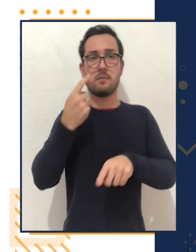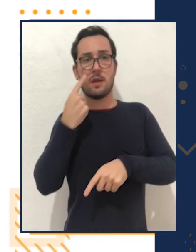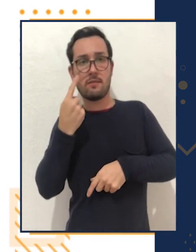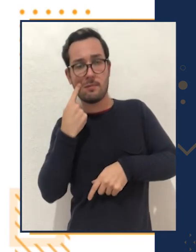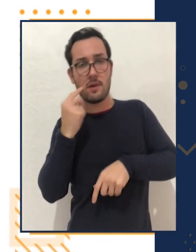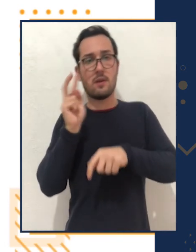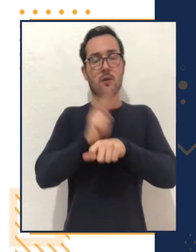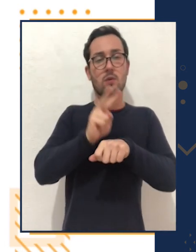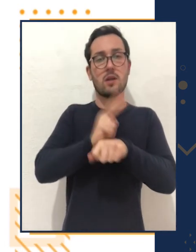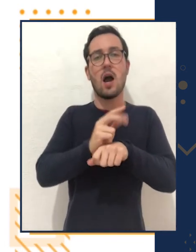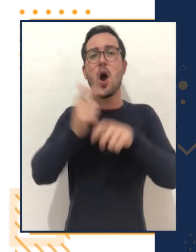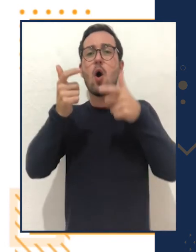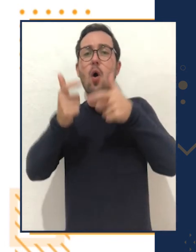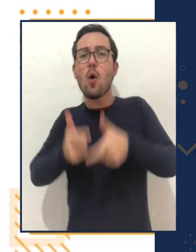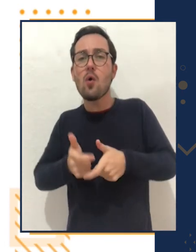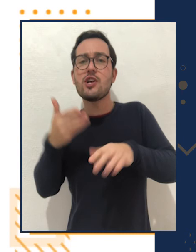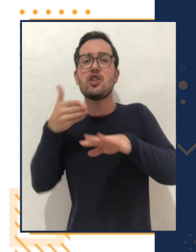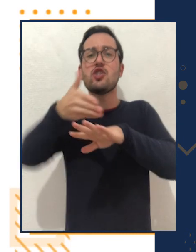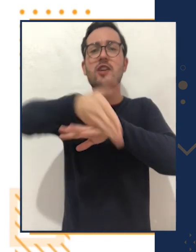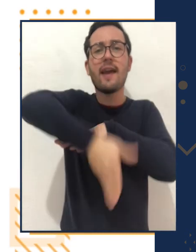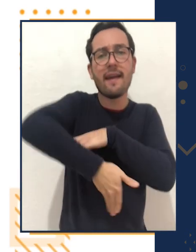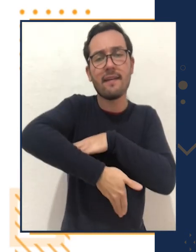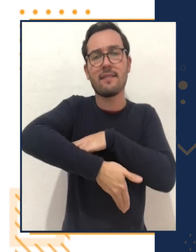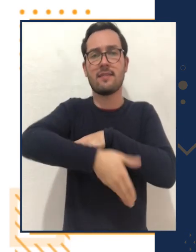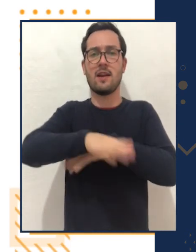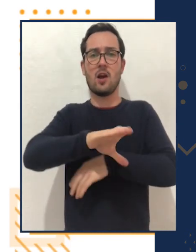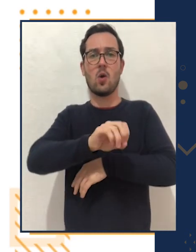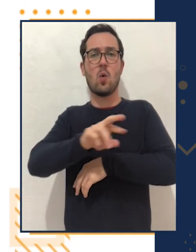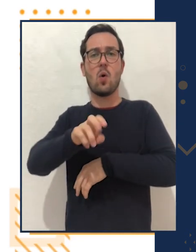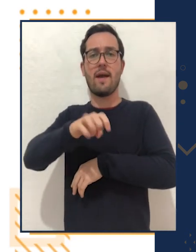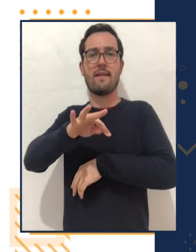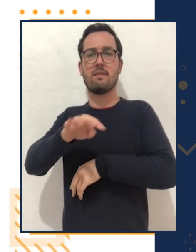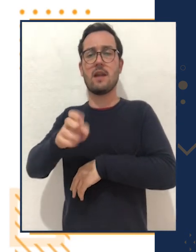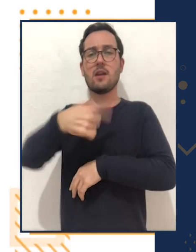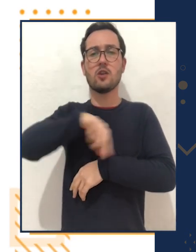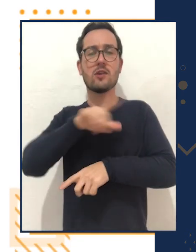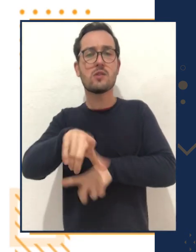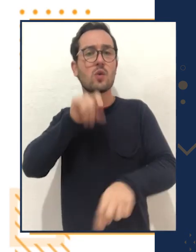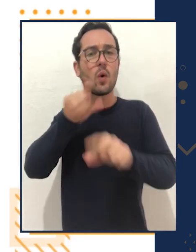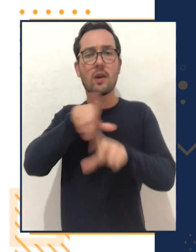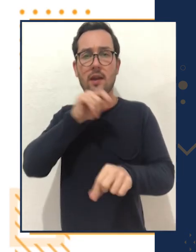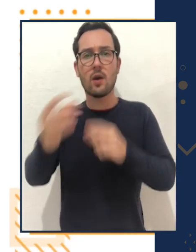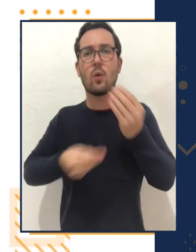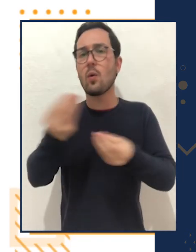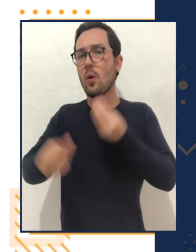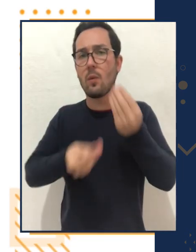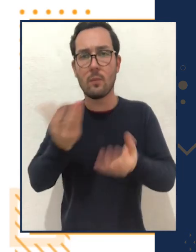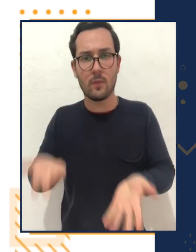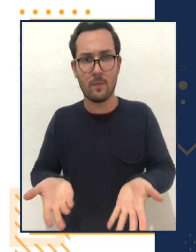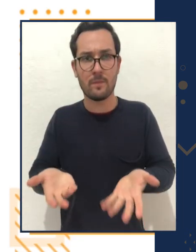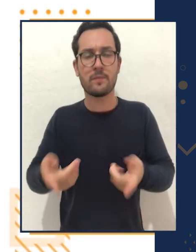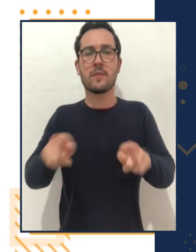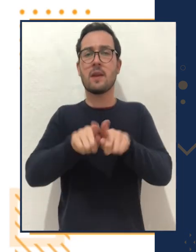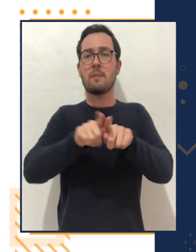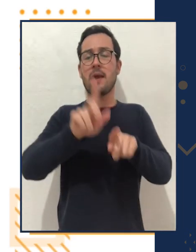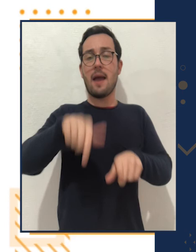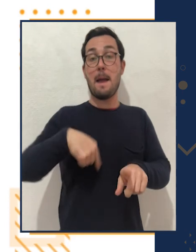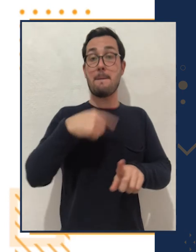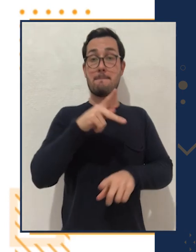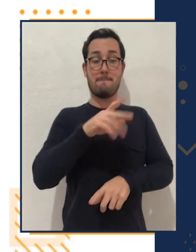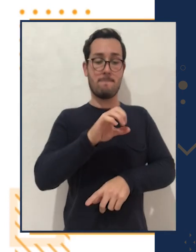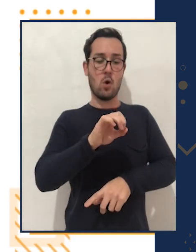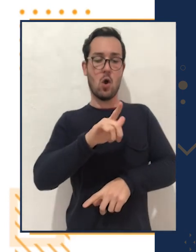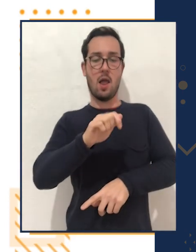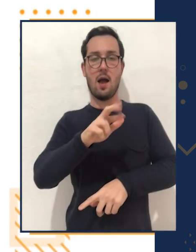o somatório das correntes num nó tem que ser igual a zero. Aqui no caso é para a malha, então o somatório das tensões na malha tem que